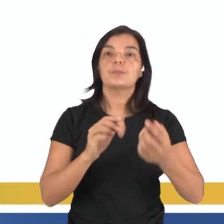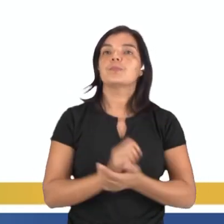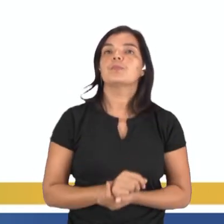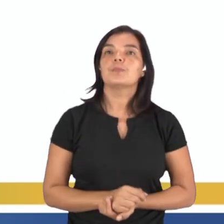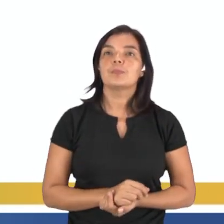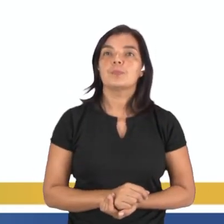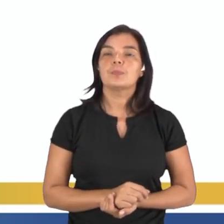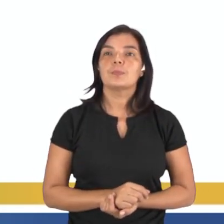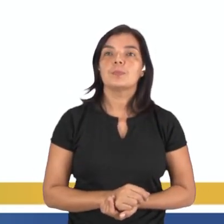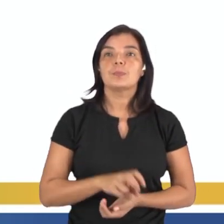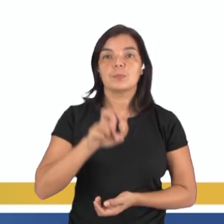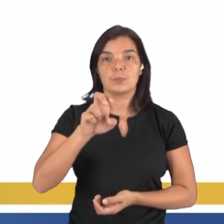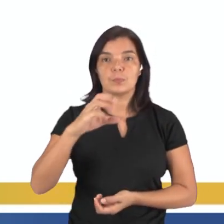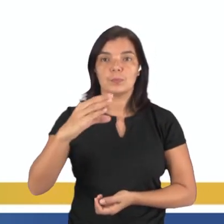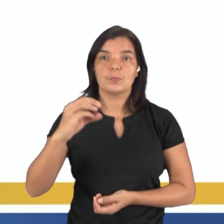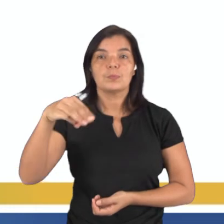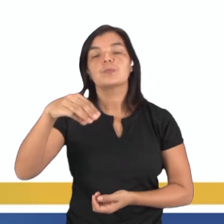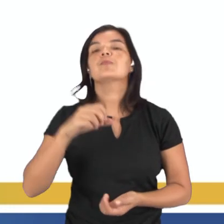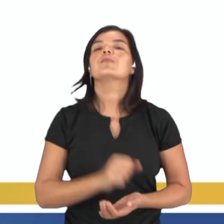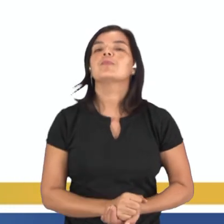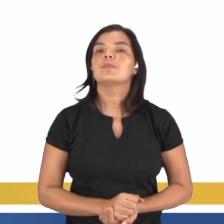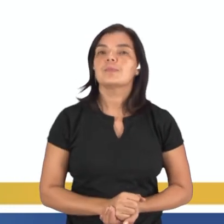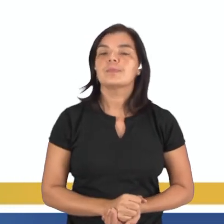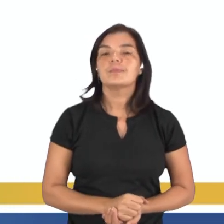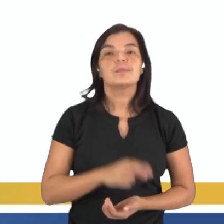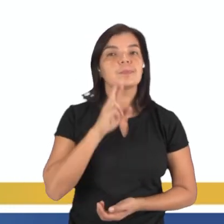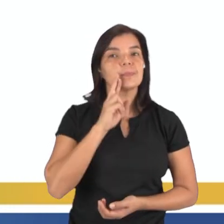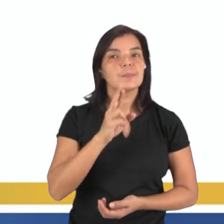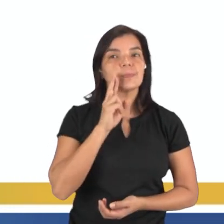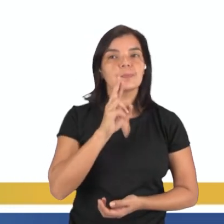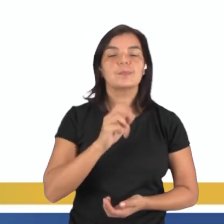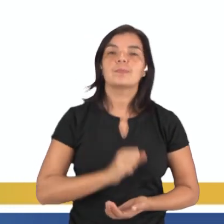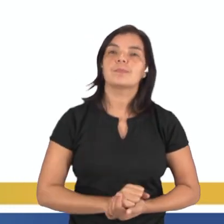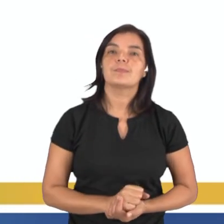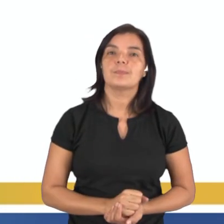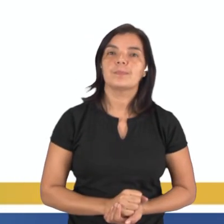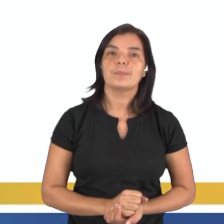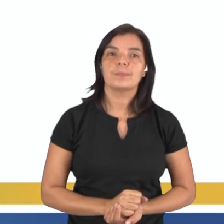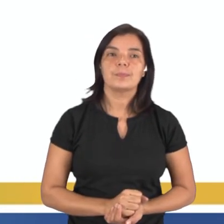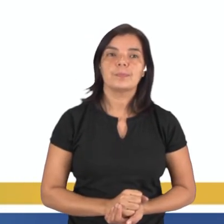eu tenho 5 centímetros. Esse é o meu resultado.